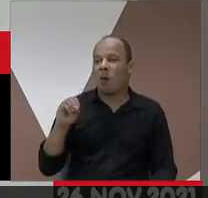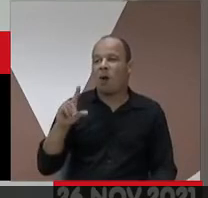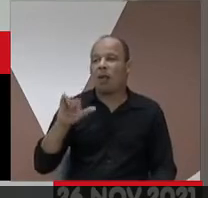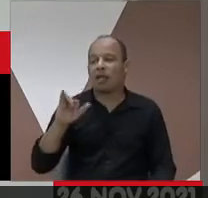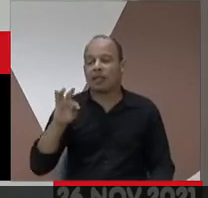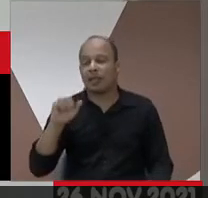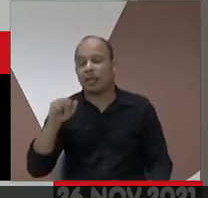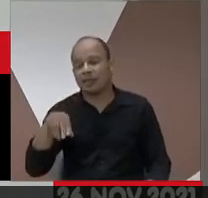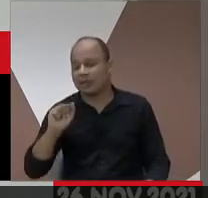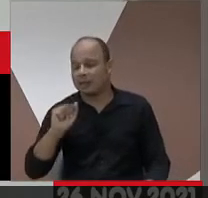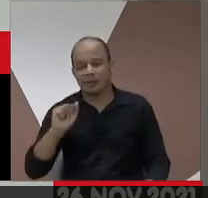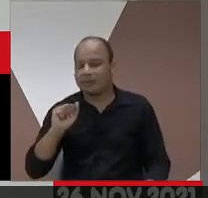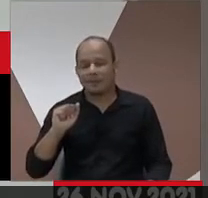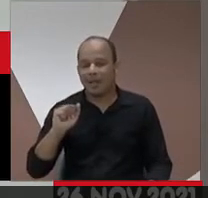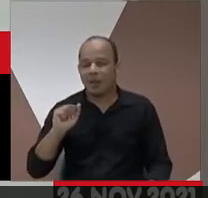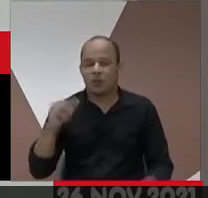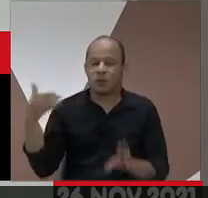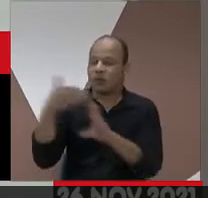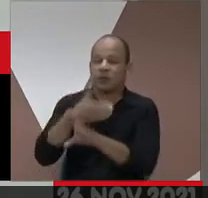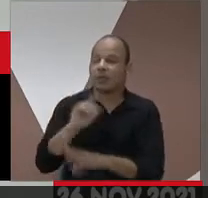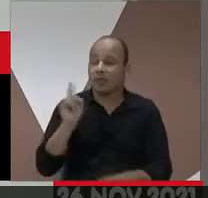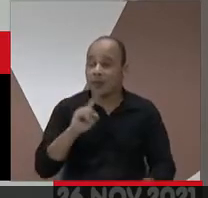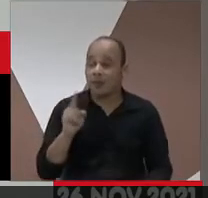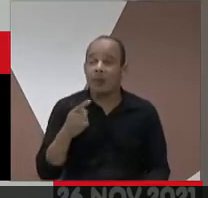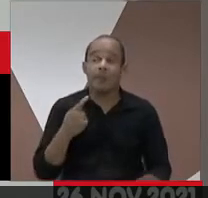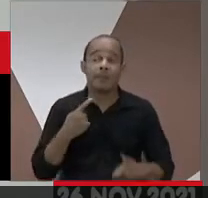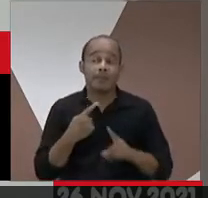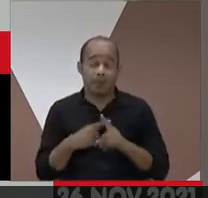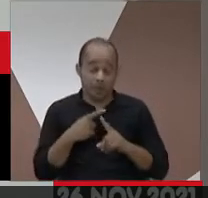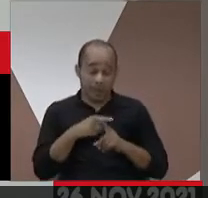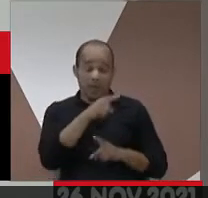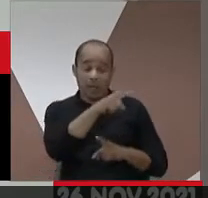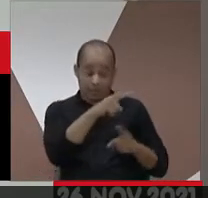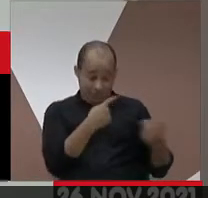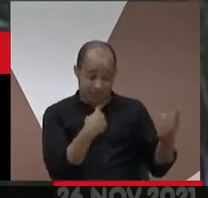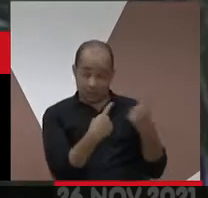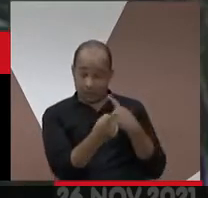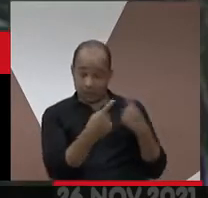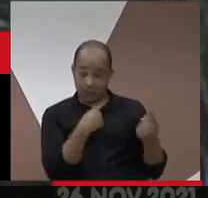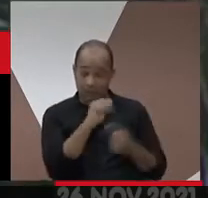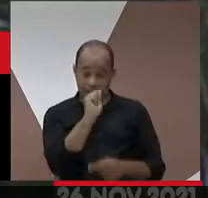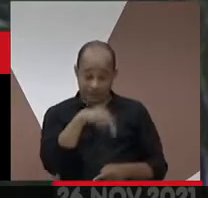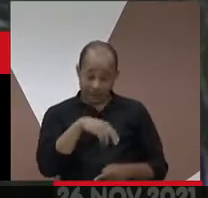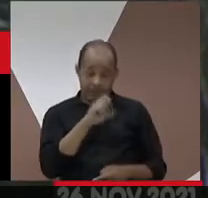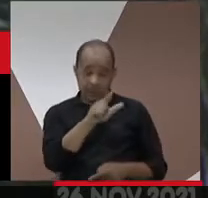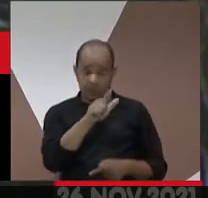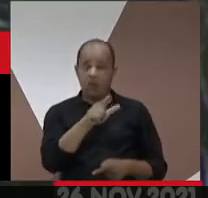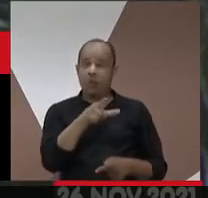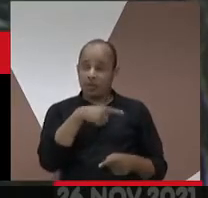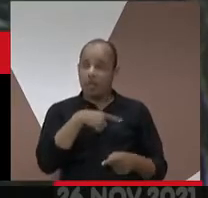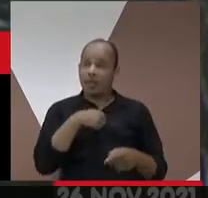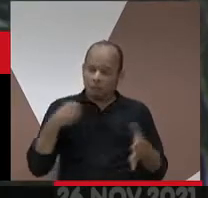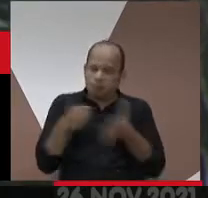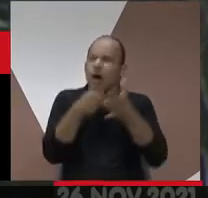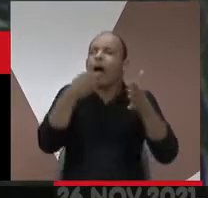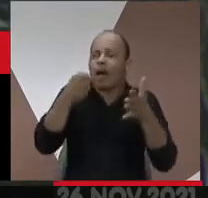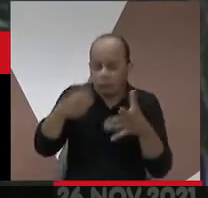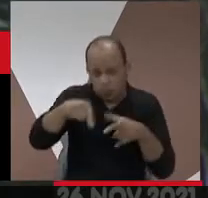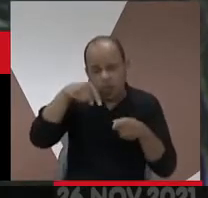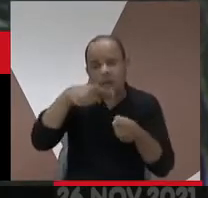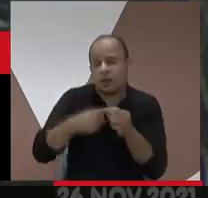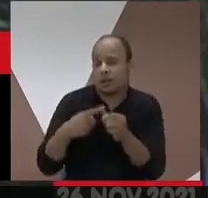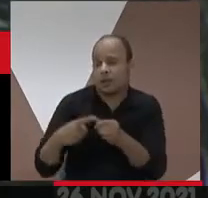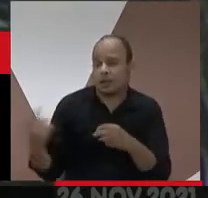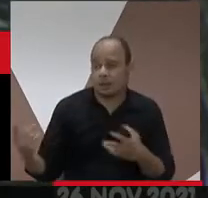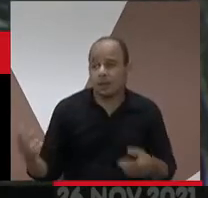porque o Rodoanel é uma obra de impacto metropolitano. Então, eu falo que lá nós temos uma guerra pela obra. E